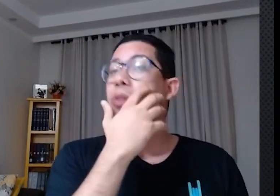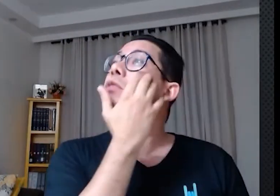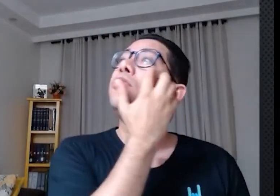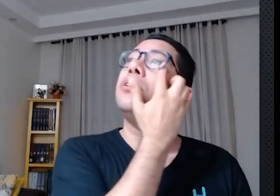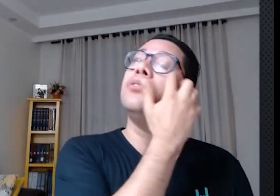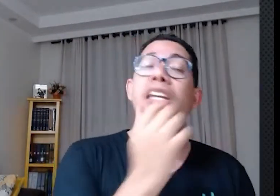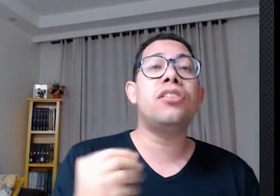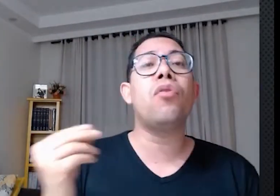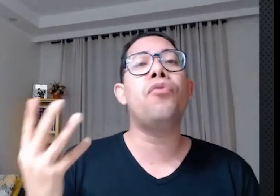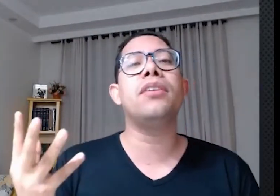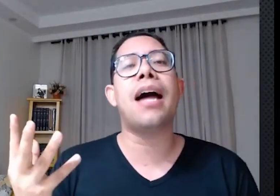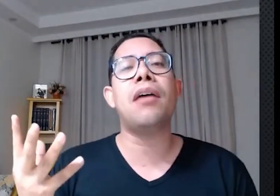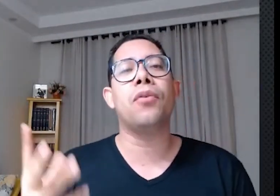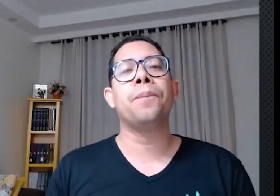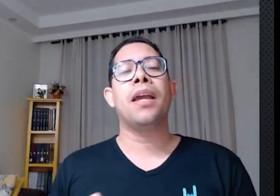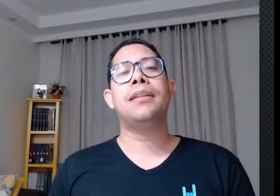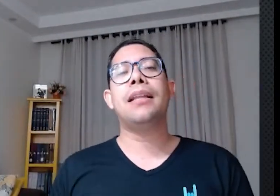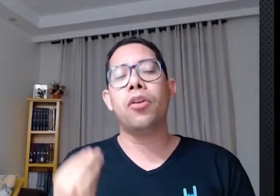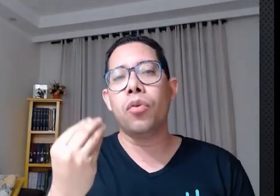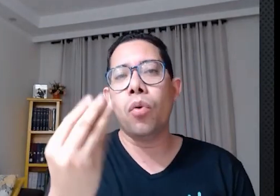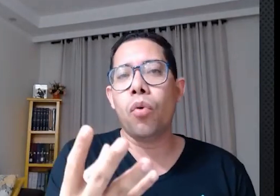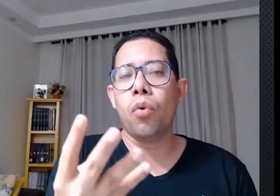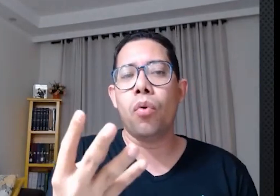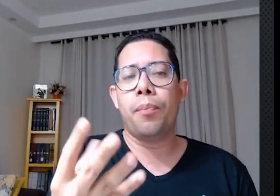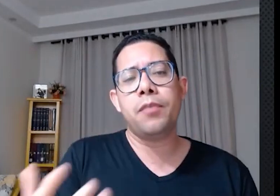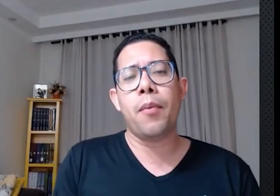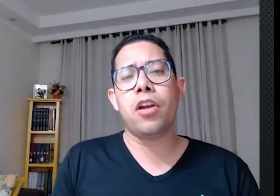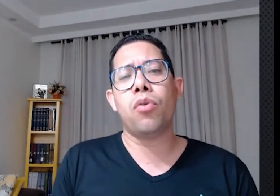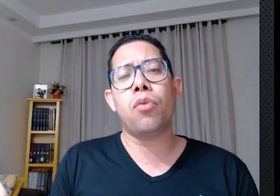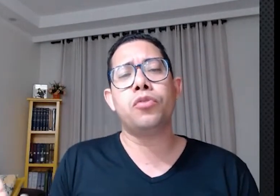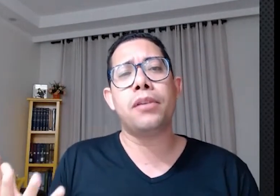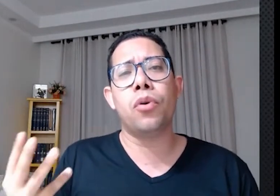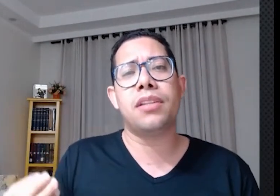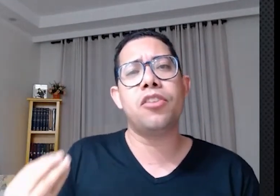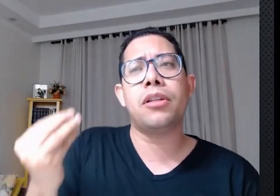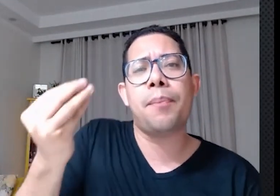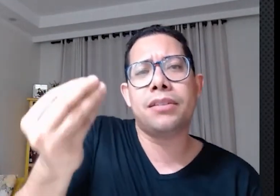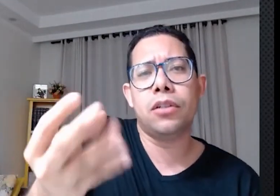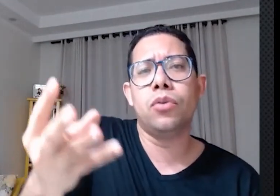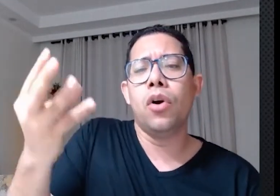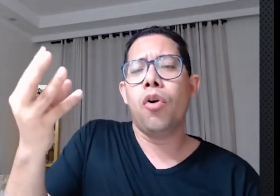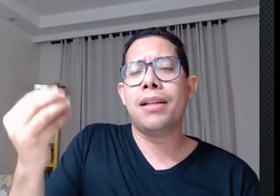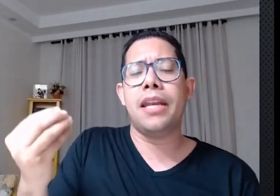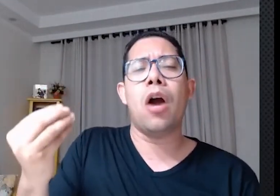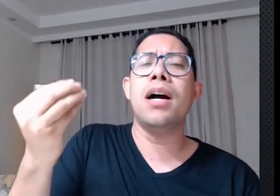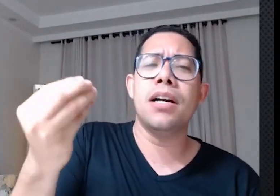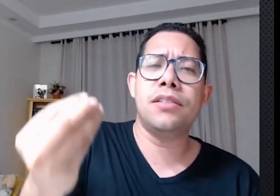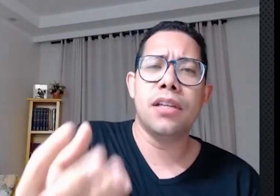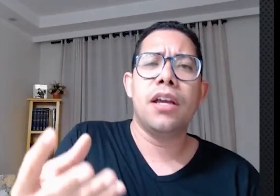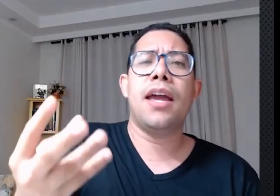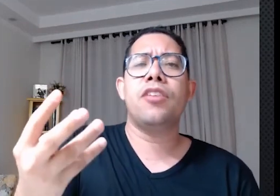Porque tem algumas pessoas que não se sentem tão confortável em estar dando principalmente alguns pastores, tá passando o